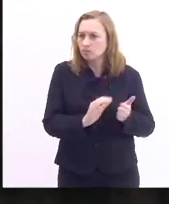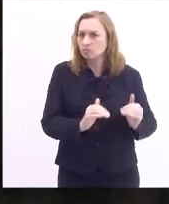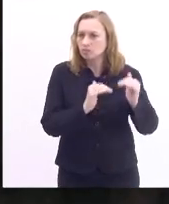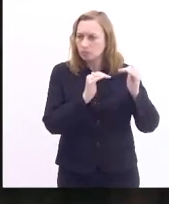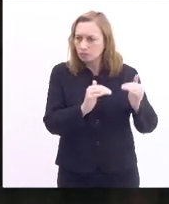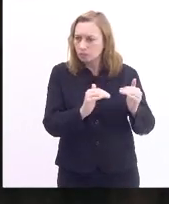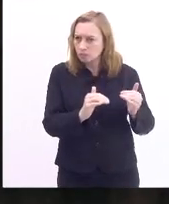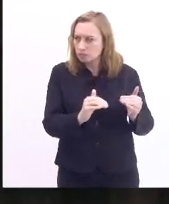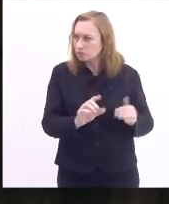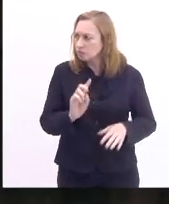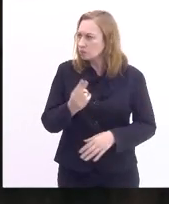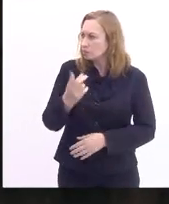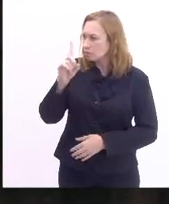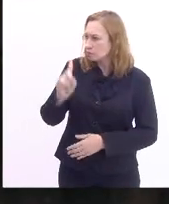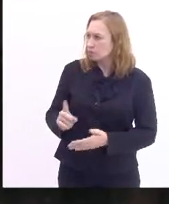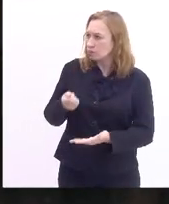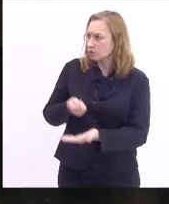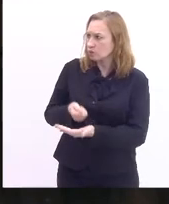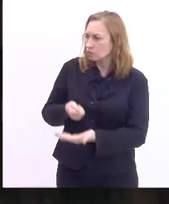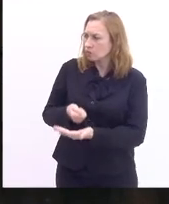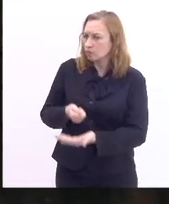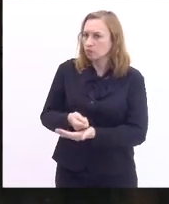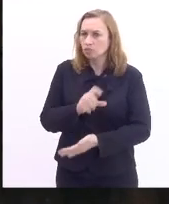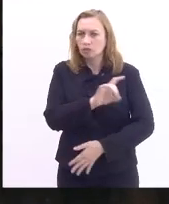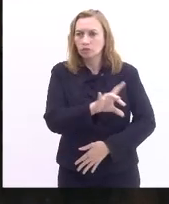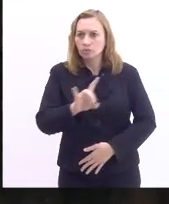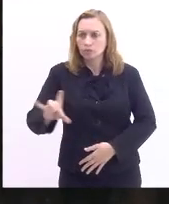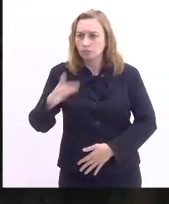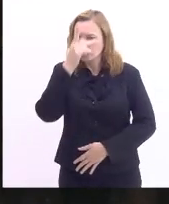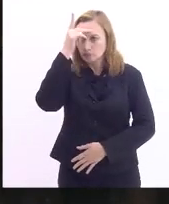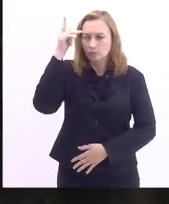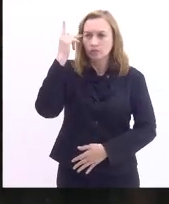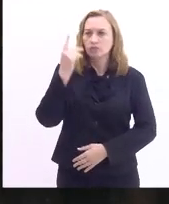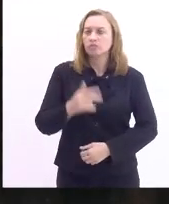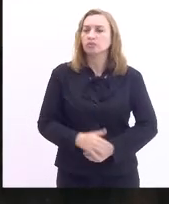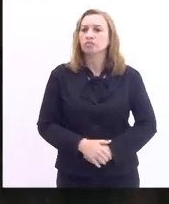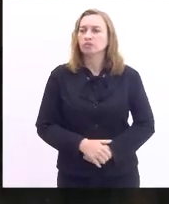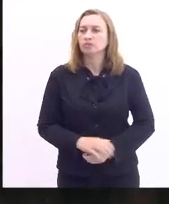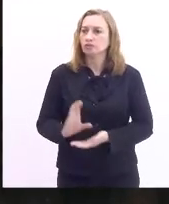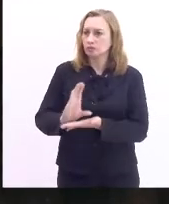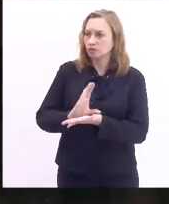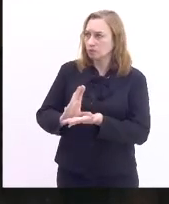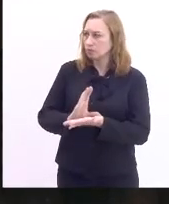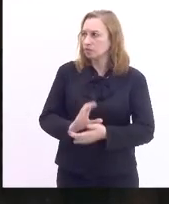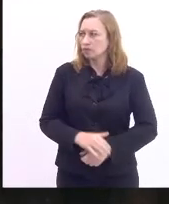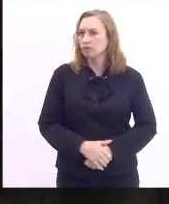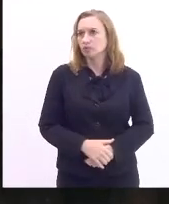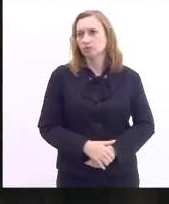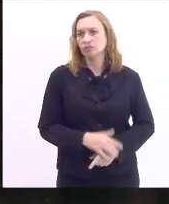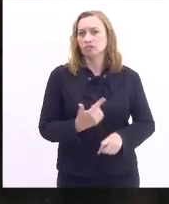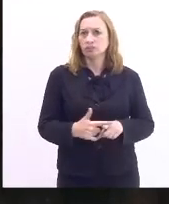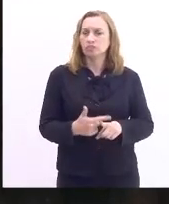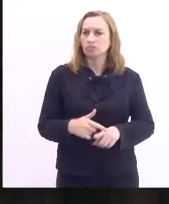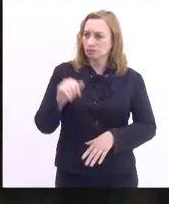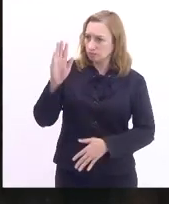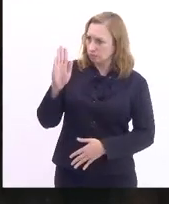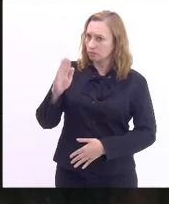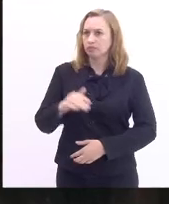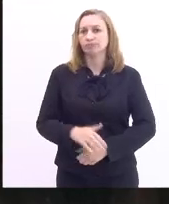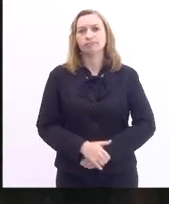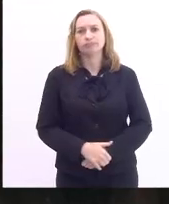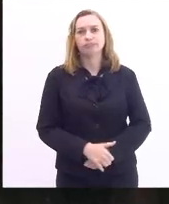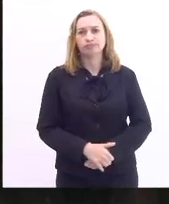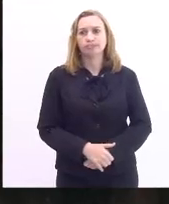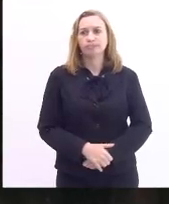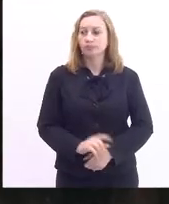em ninguém se tornou diretor Obrigado cada pessoa que se tornou diretor e Conselheiro é por quê que isso é candidato